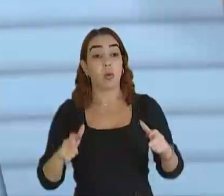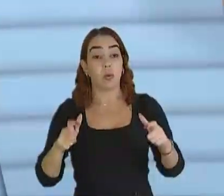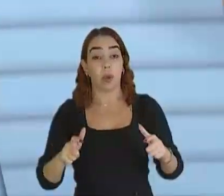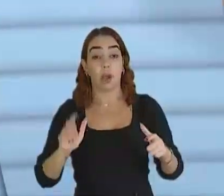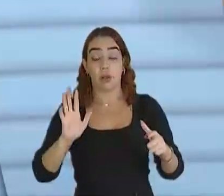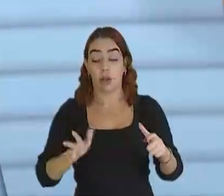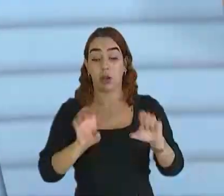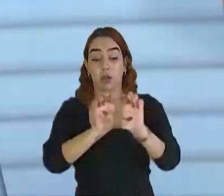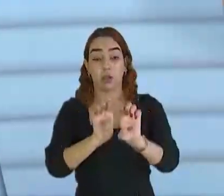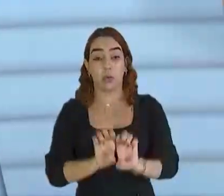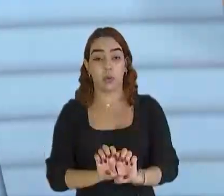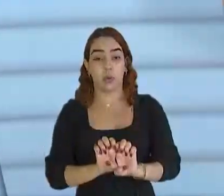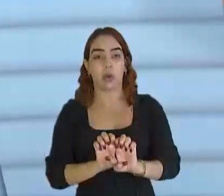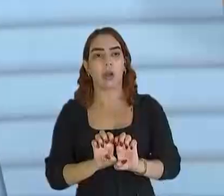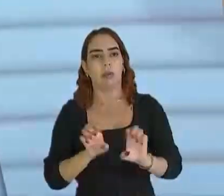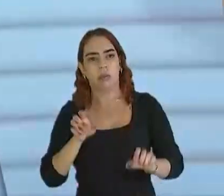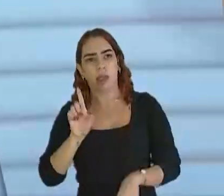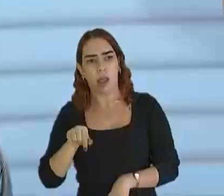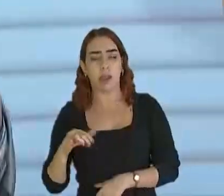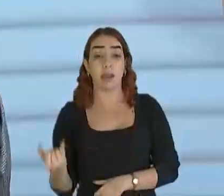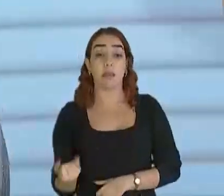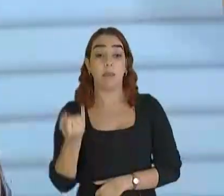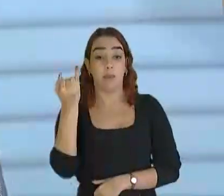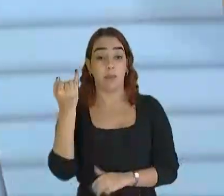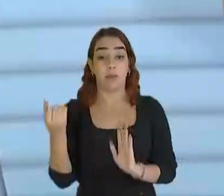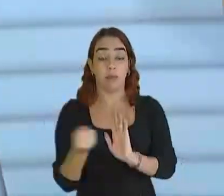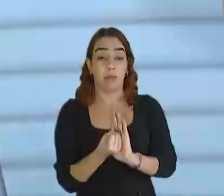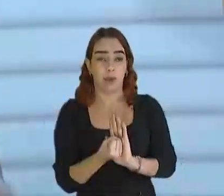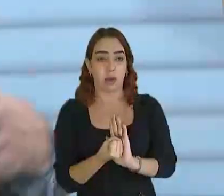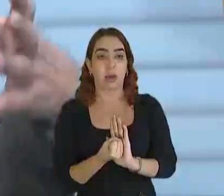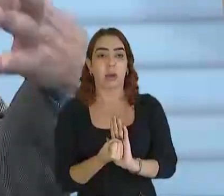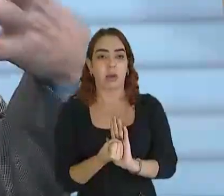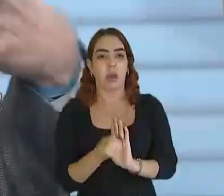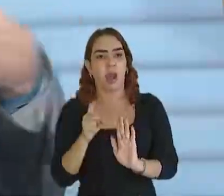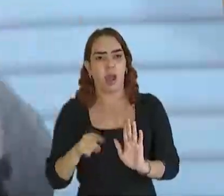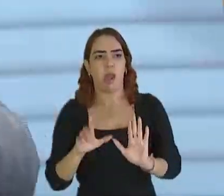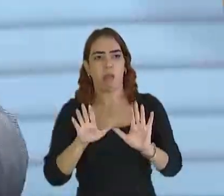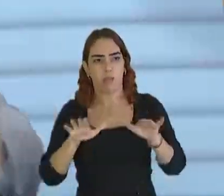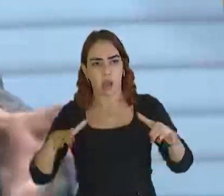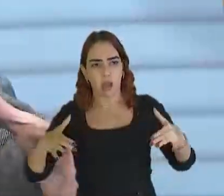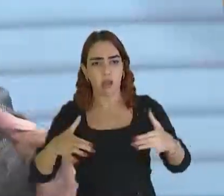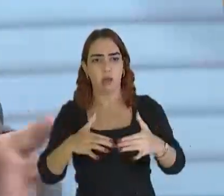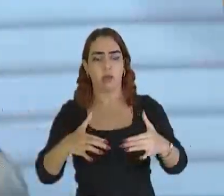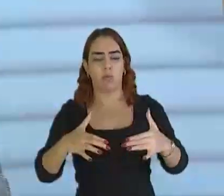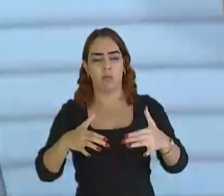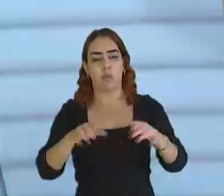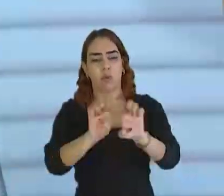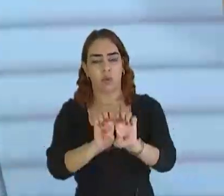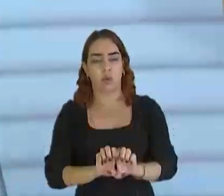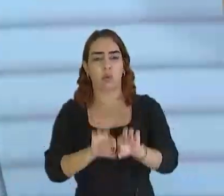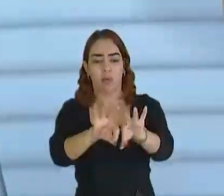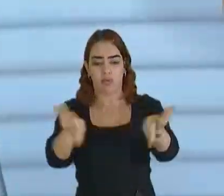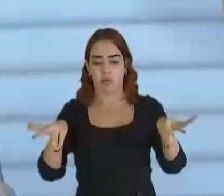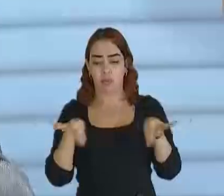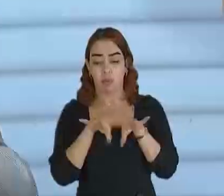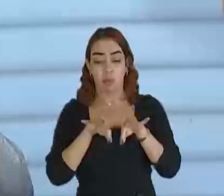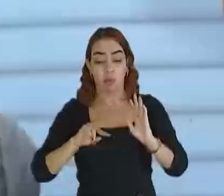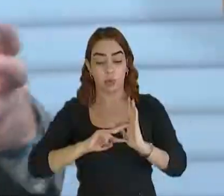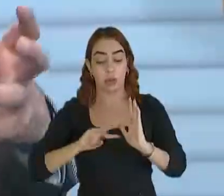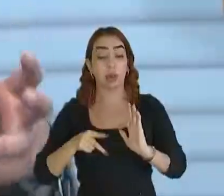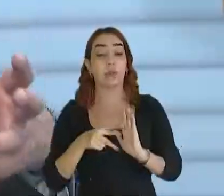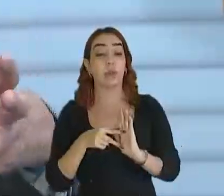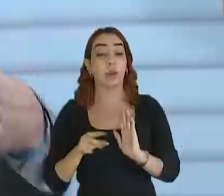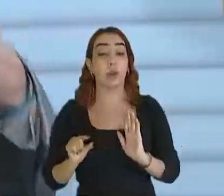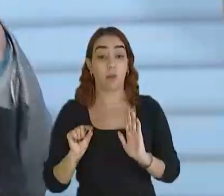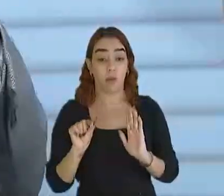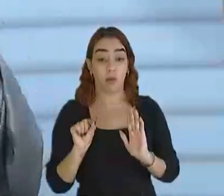E é também uma obra arquitetônica importante, né? É um plenário redondo, no sentido de que o arquiteto privilegiou exatamente